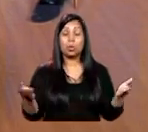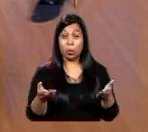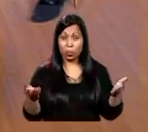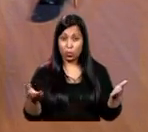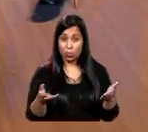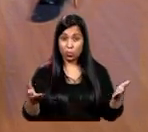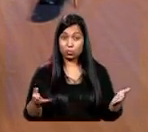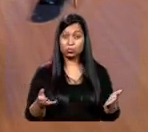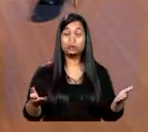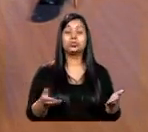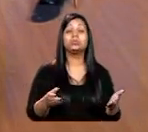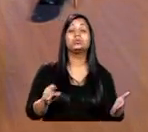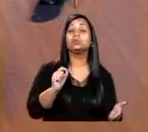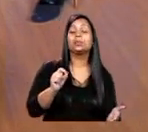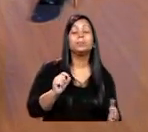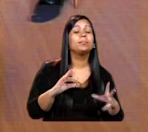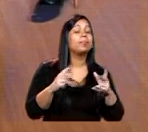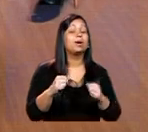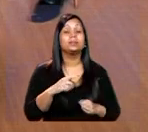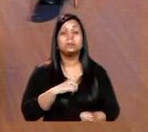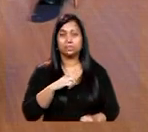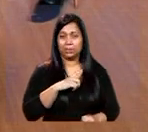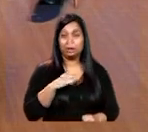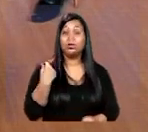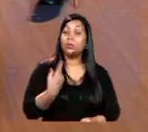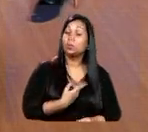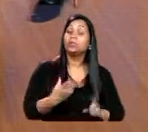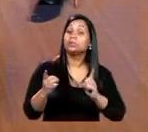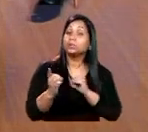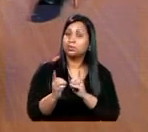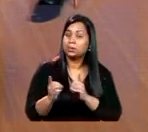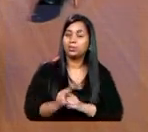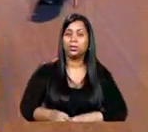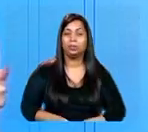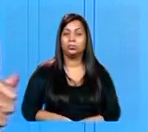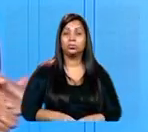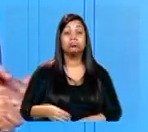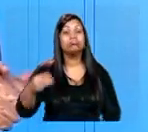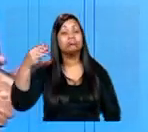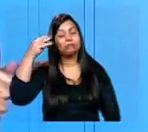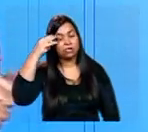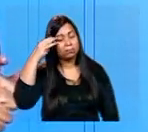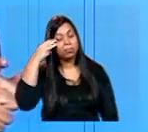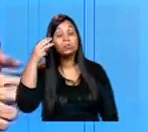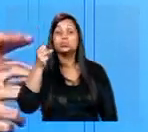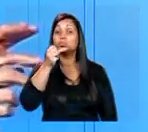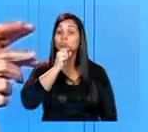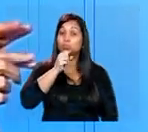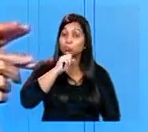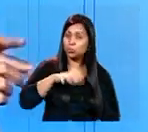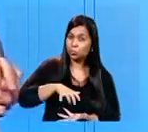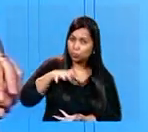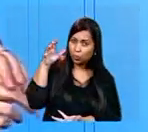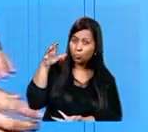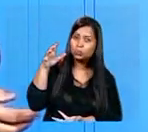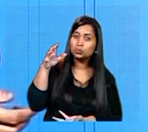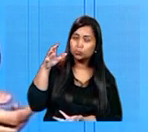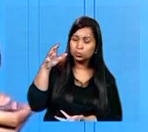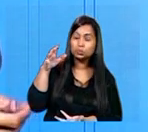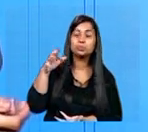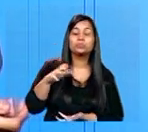de diagnósticos mais comuns que nós atendemos. As demências do idoso, seja ela demência